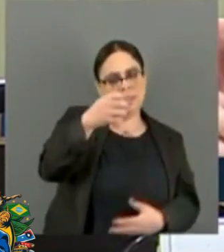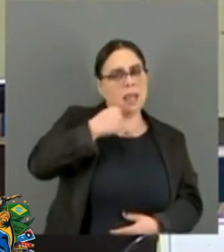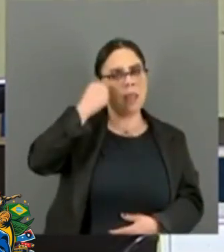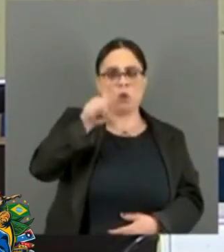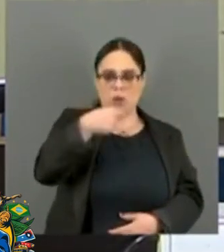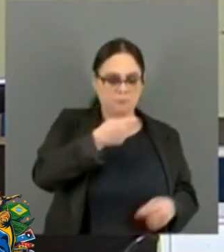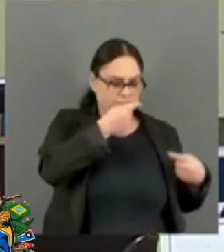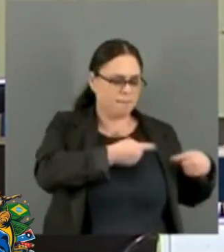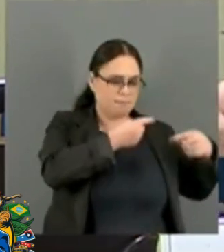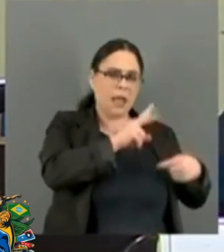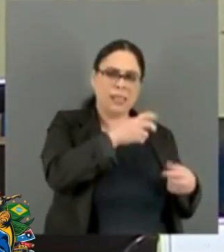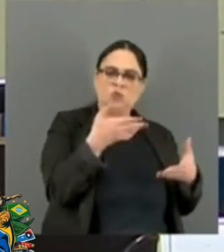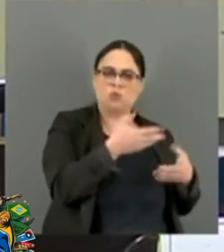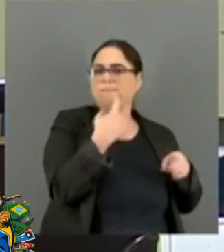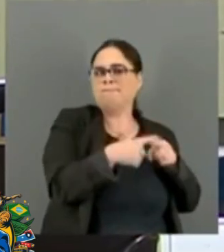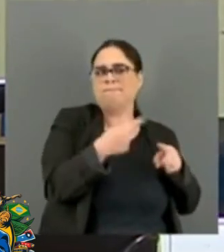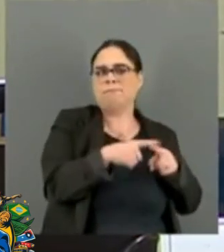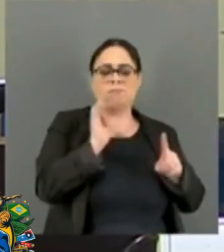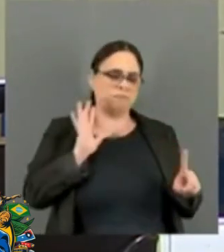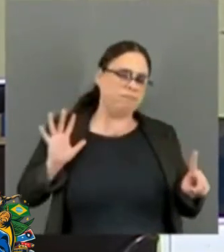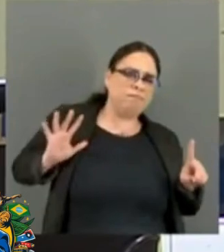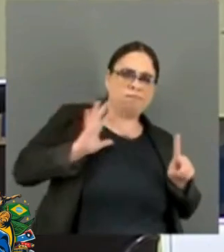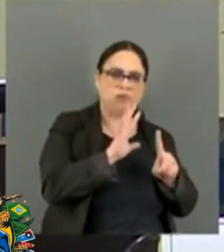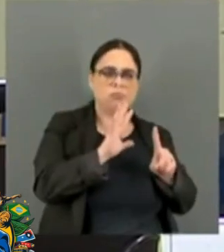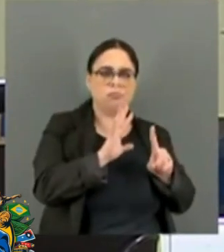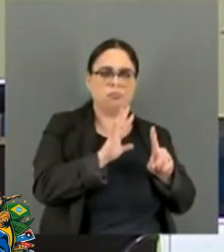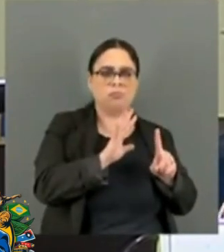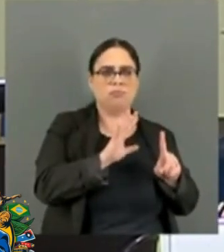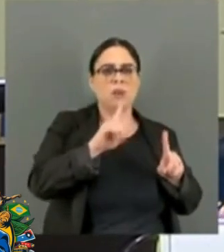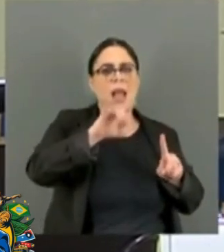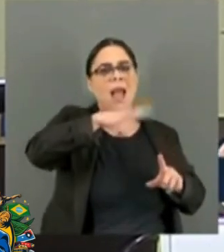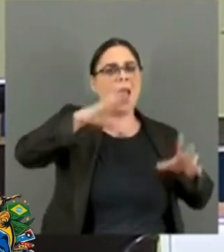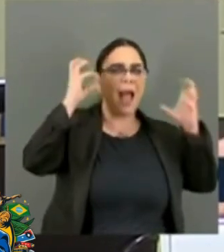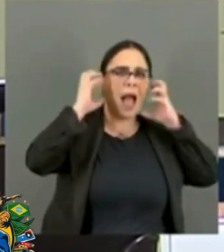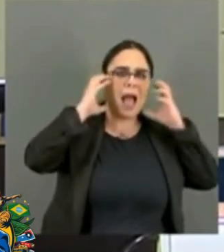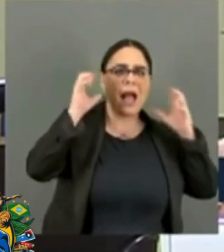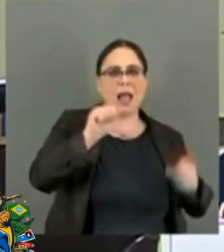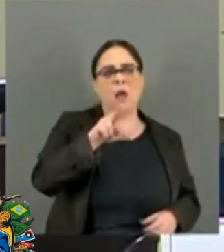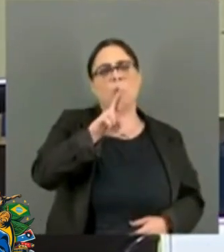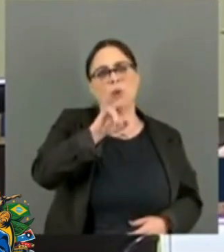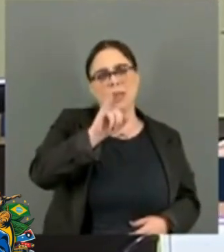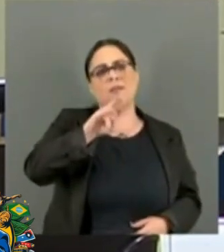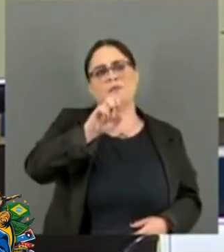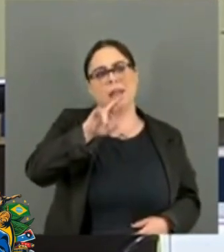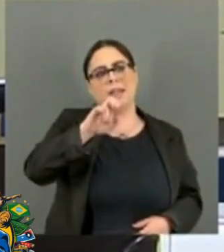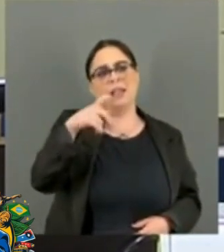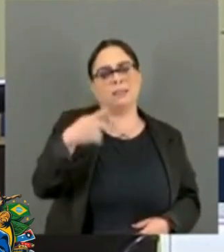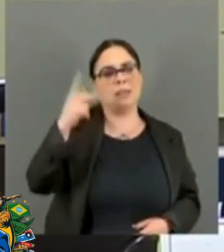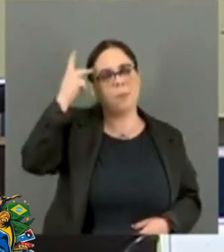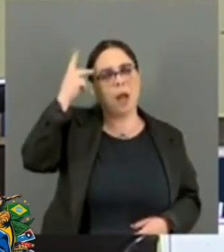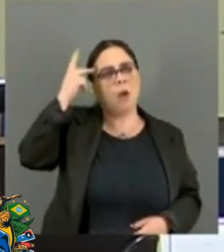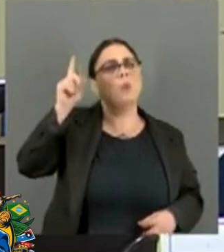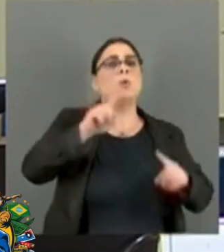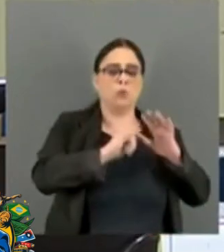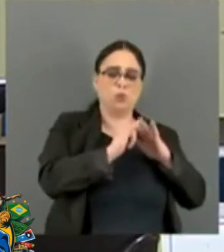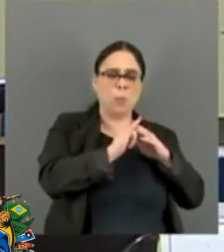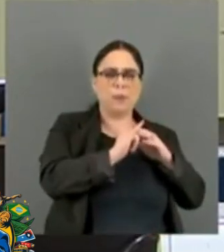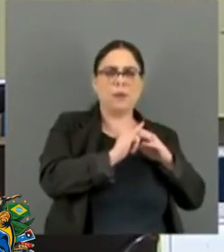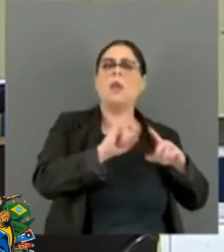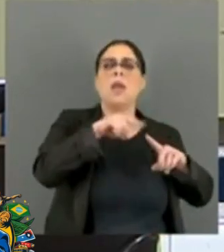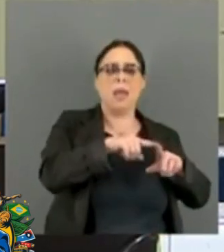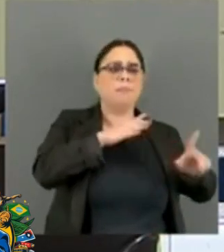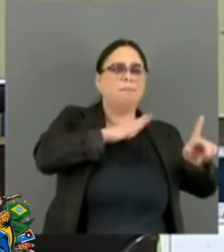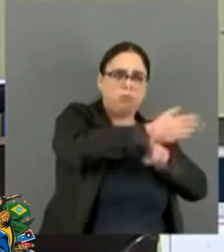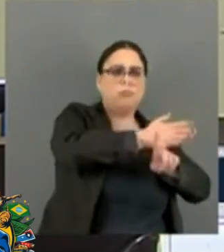aqui discutindo isso, porque isso não ataca e não fere simplesmente a Rádio Auriverde de Bauru Limitada, hoje a Auriverde Brasil no YouTube. Isso fere